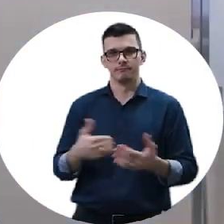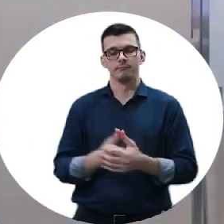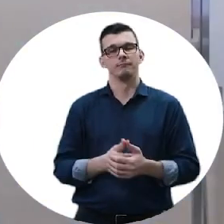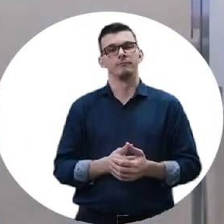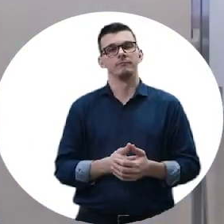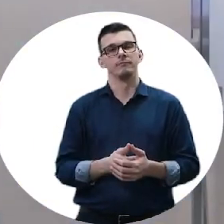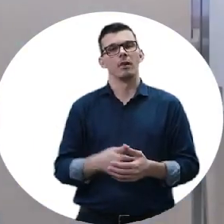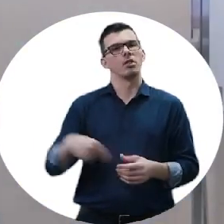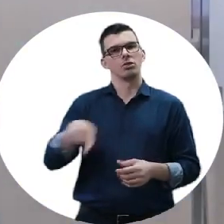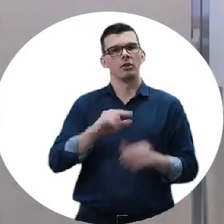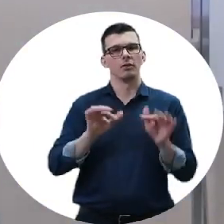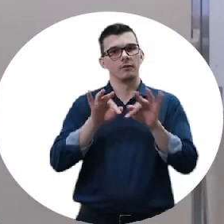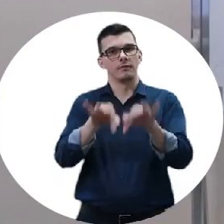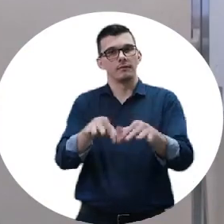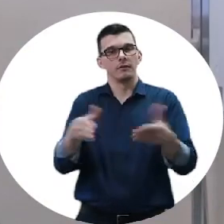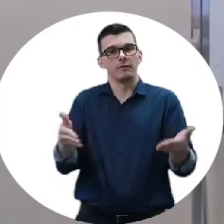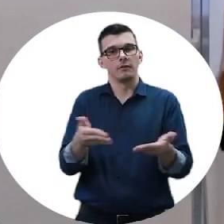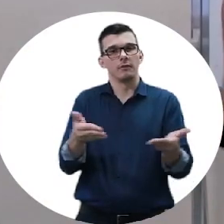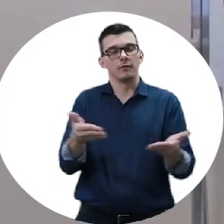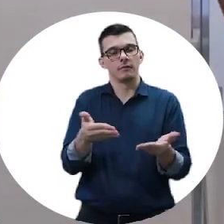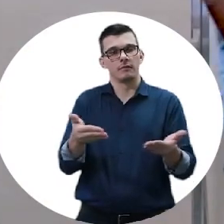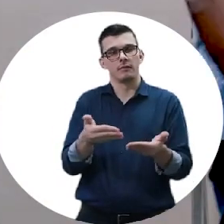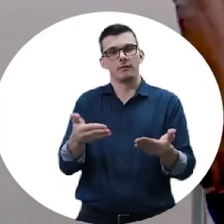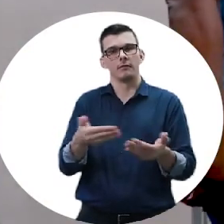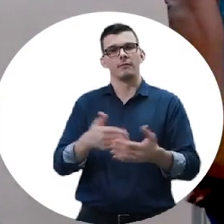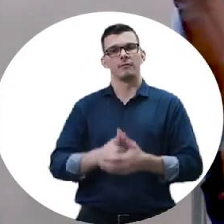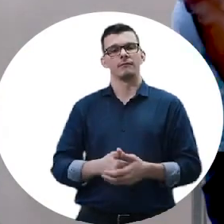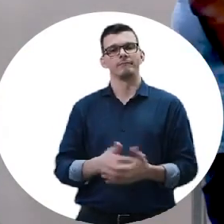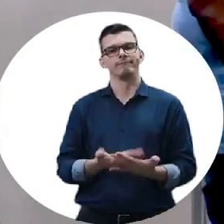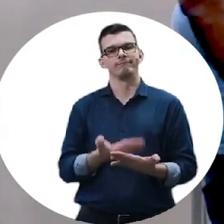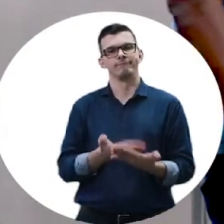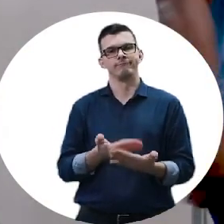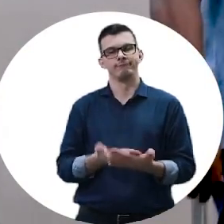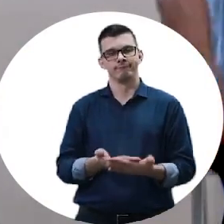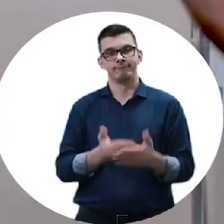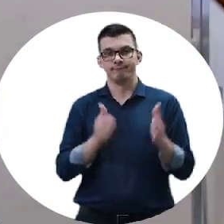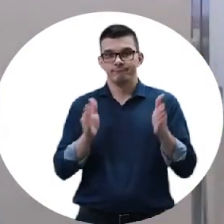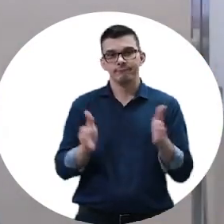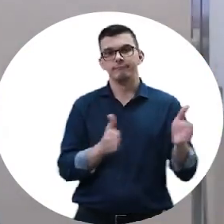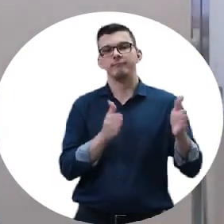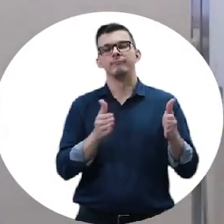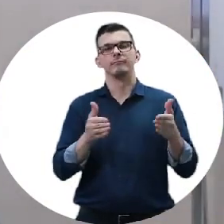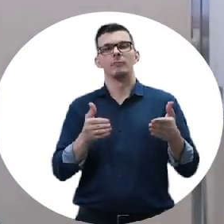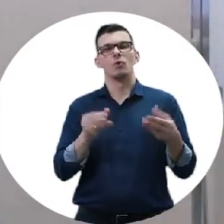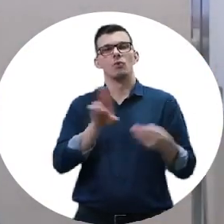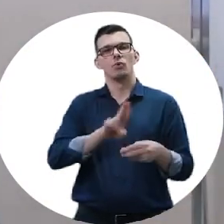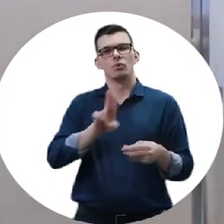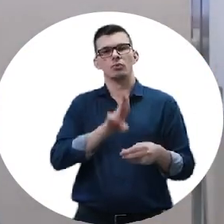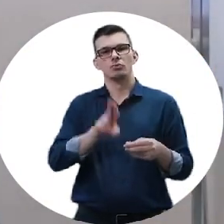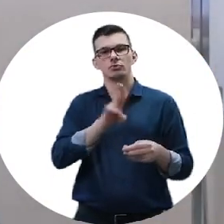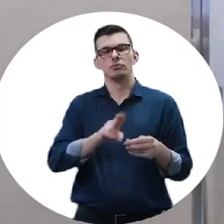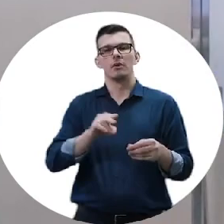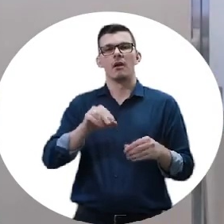Com isso, nós terminamos essa segunda